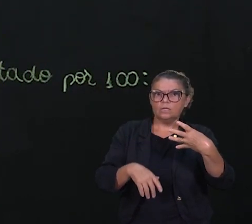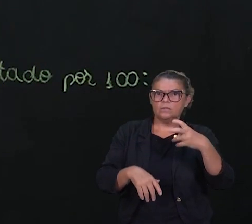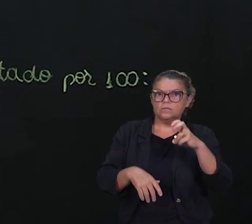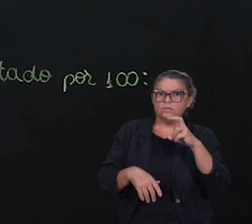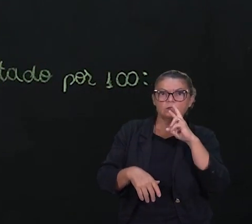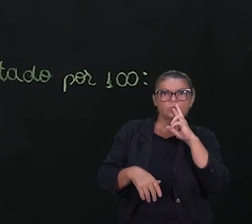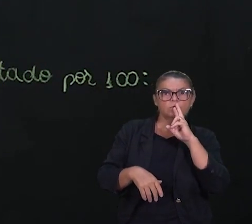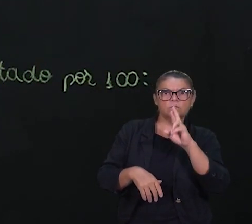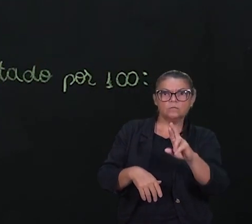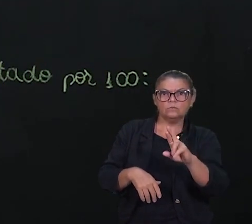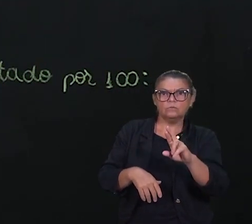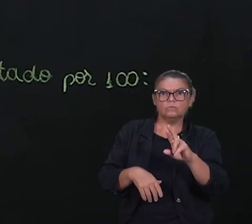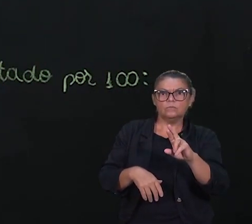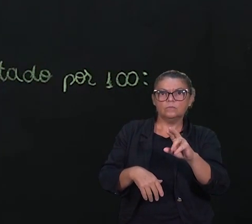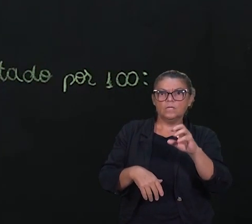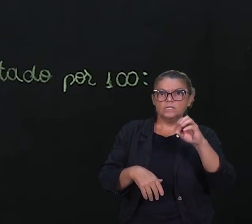como resultado